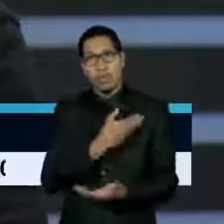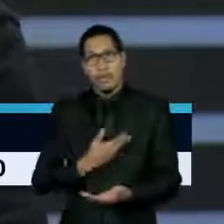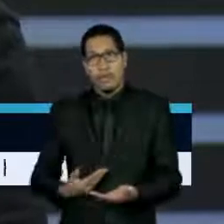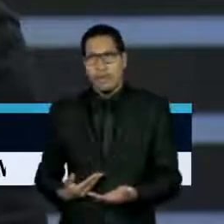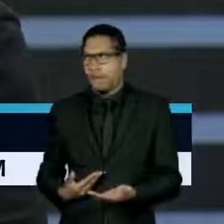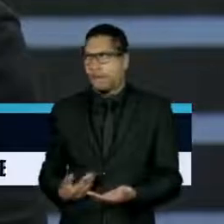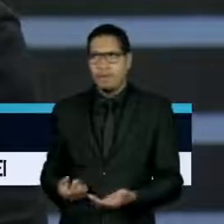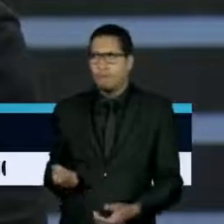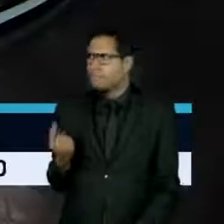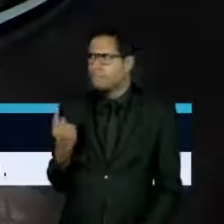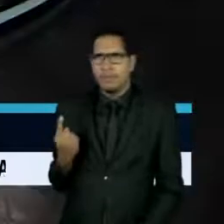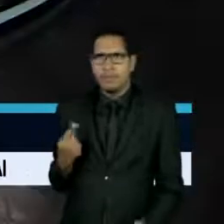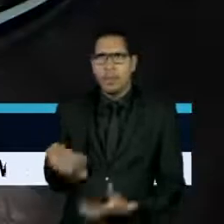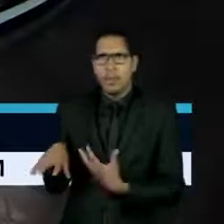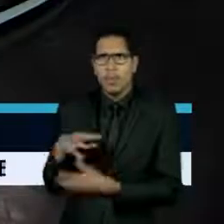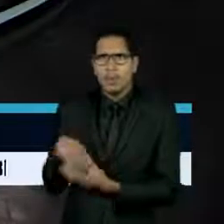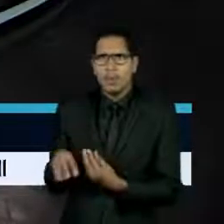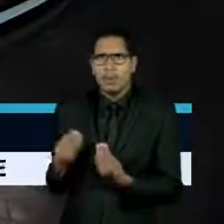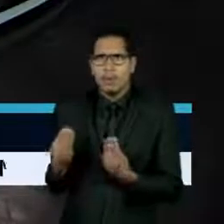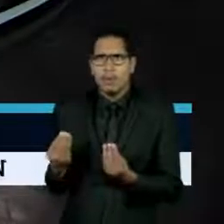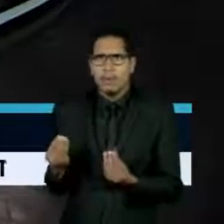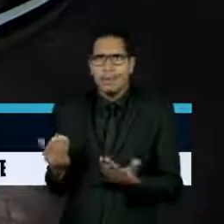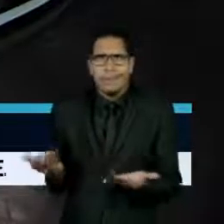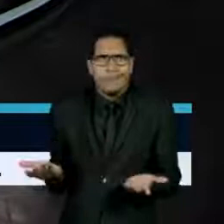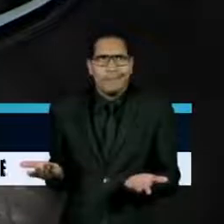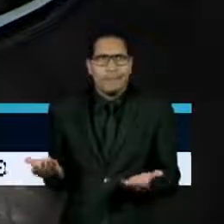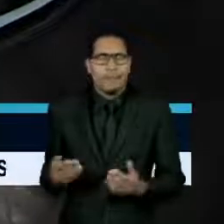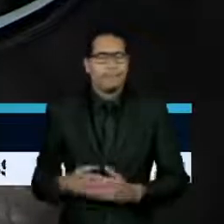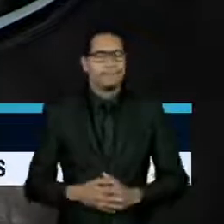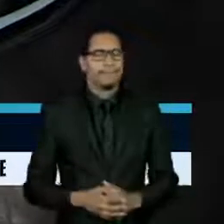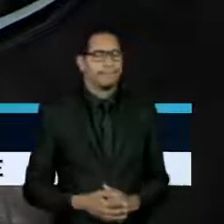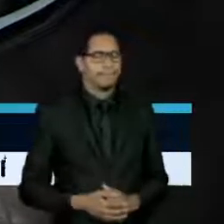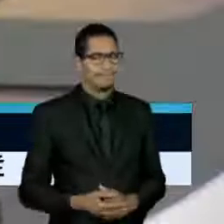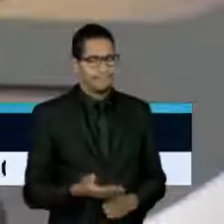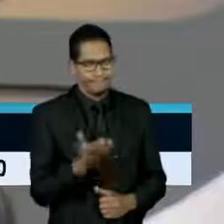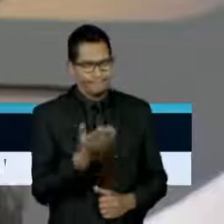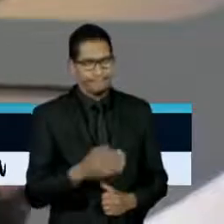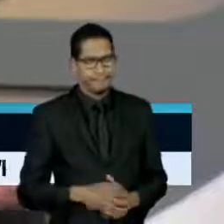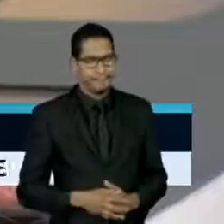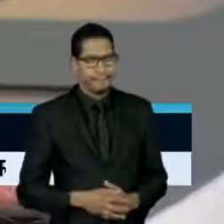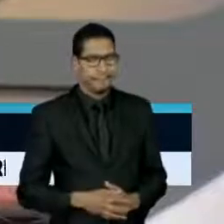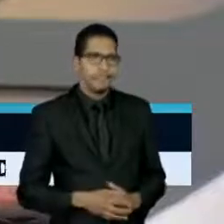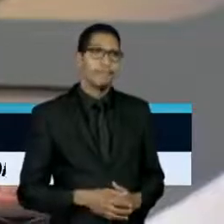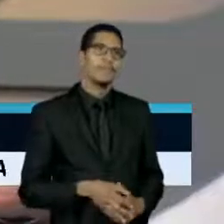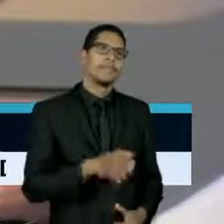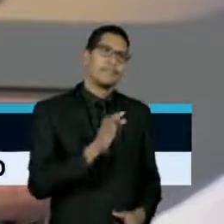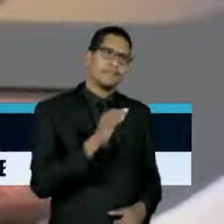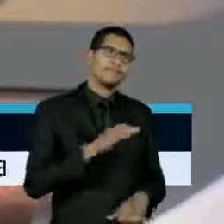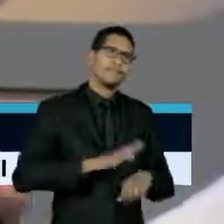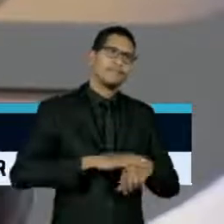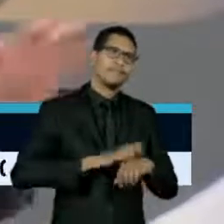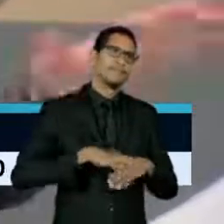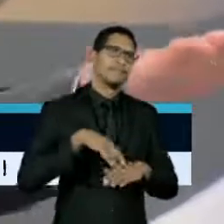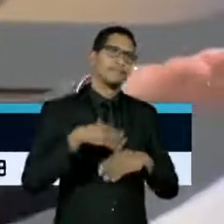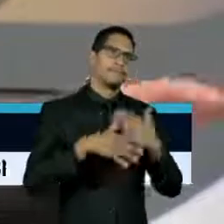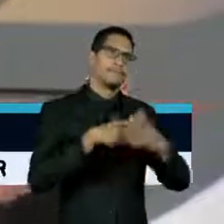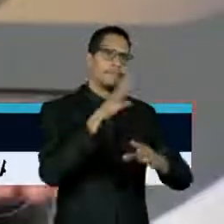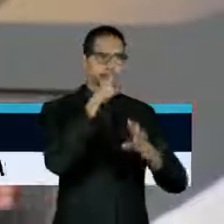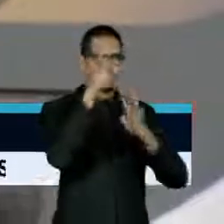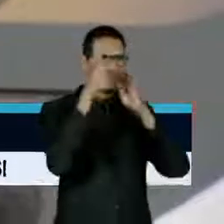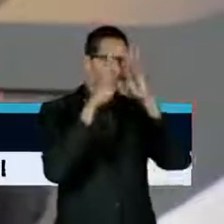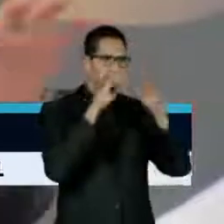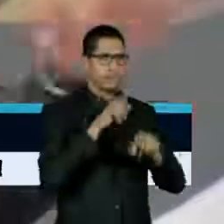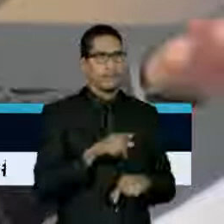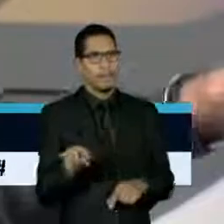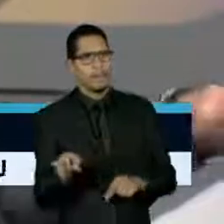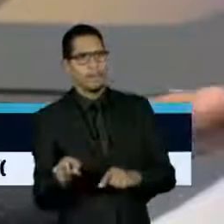bagunça. Doutor Vecino. Não há dúvida nenhuma de que nós estamos tendo uma ação atabalhoada do governo. Ora vai para cá, ora vai para lá,